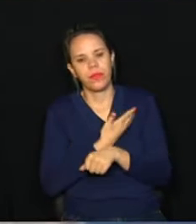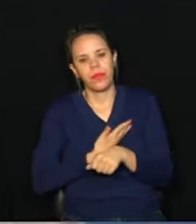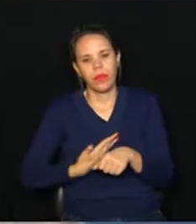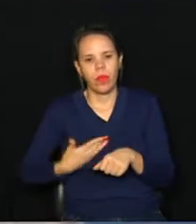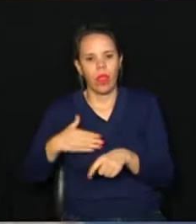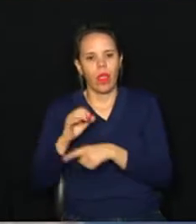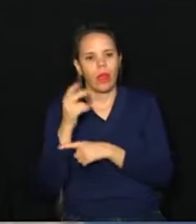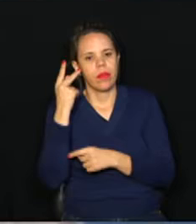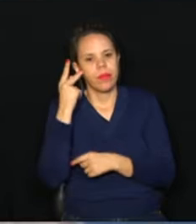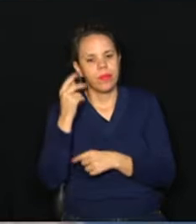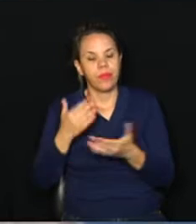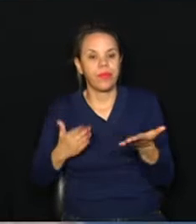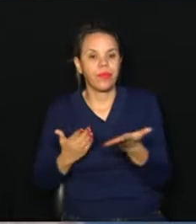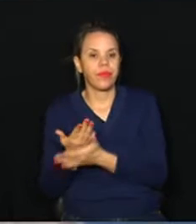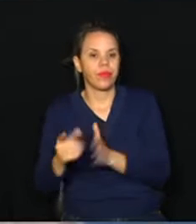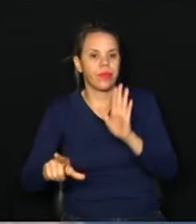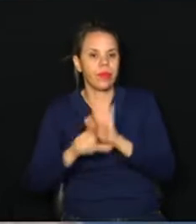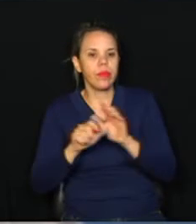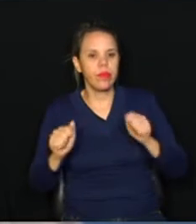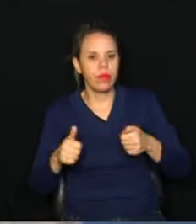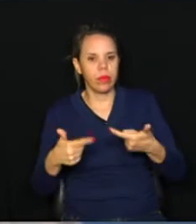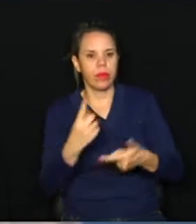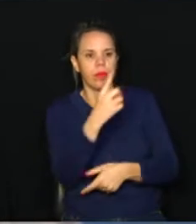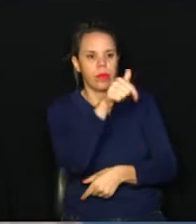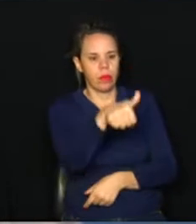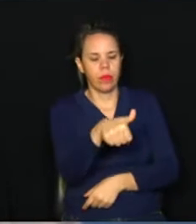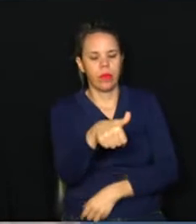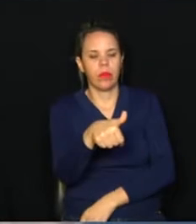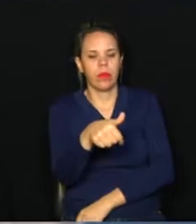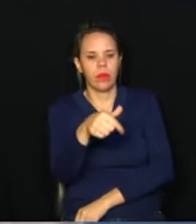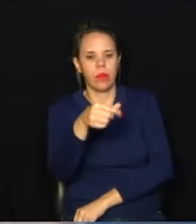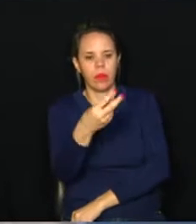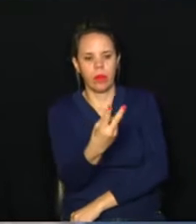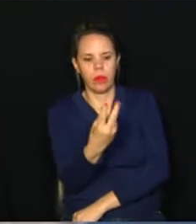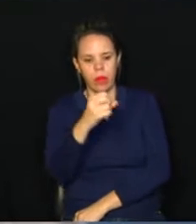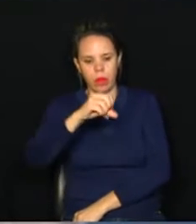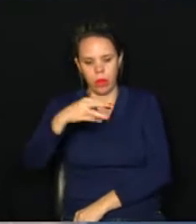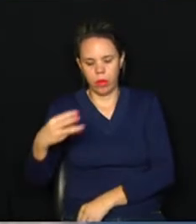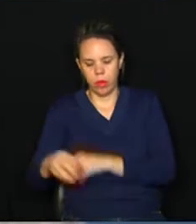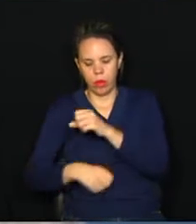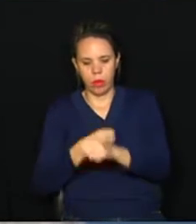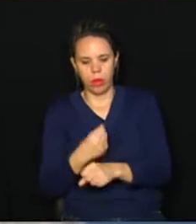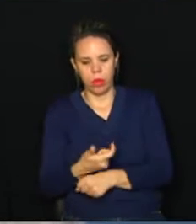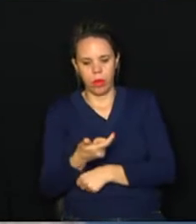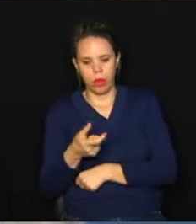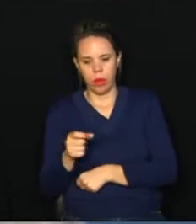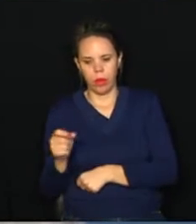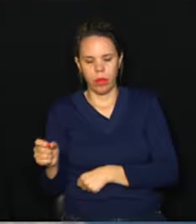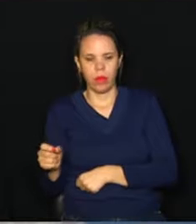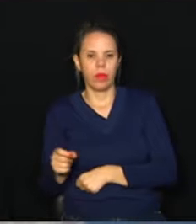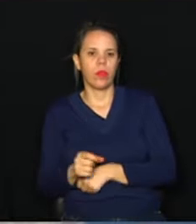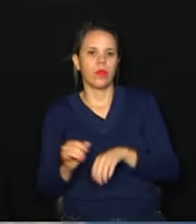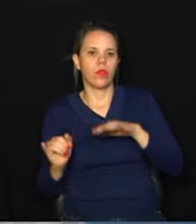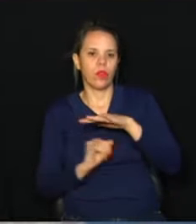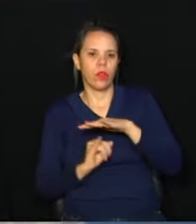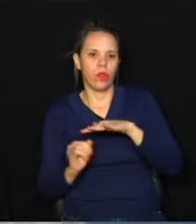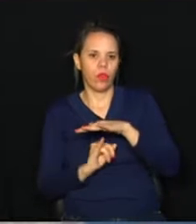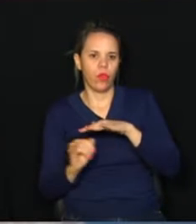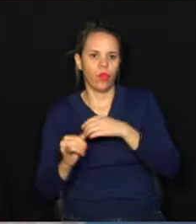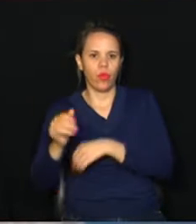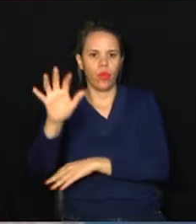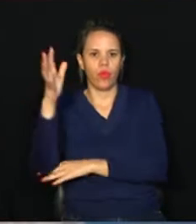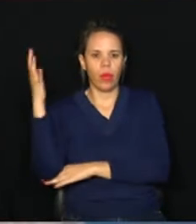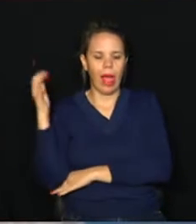lei na Assembleia Legislativa, 17293 de 2020, que extinguiu, inclusive, o Instituto Florestal e a